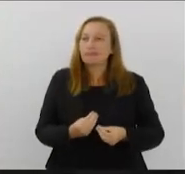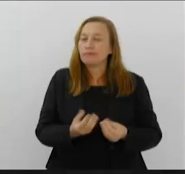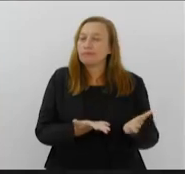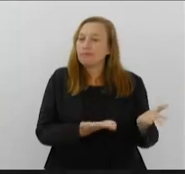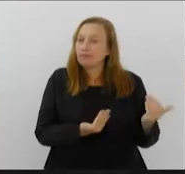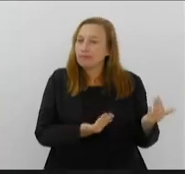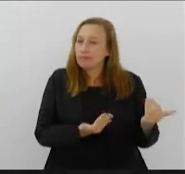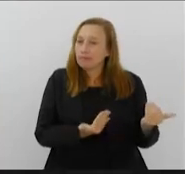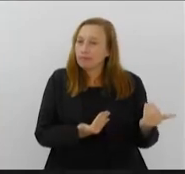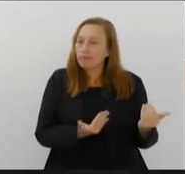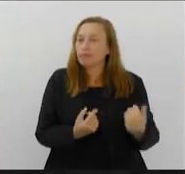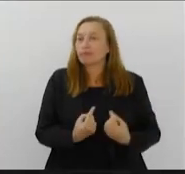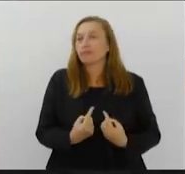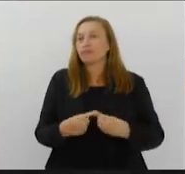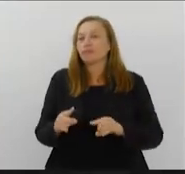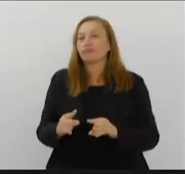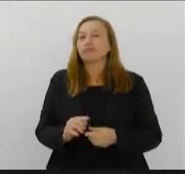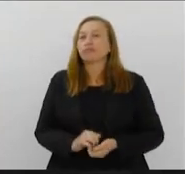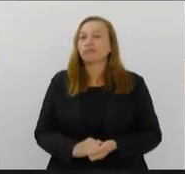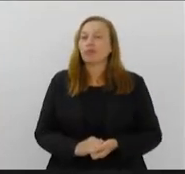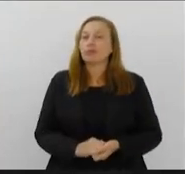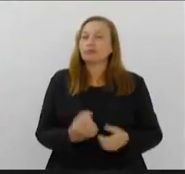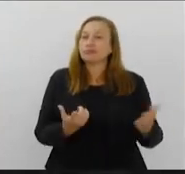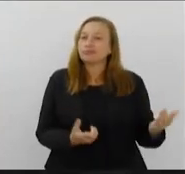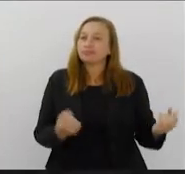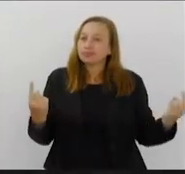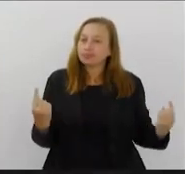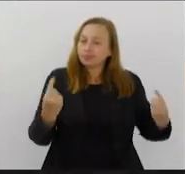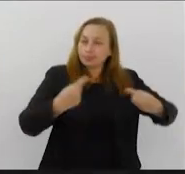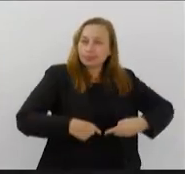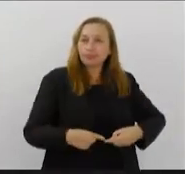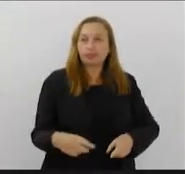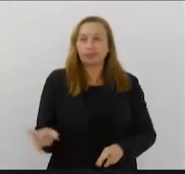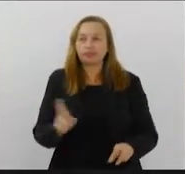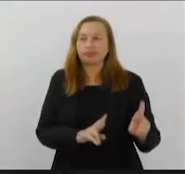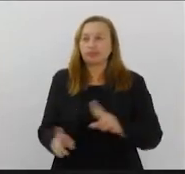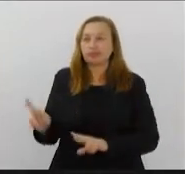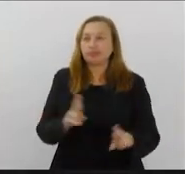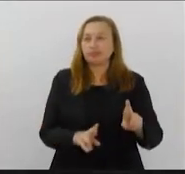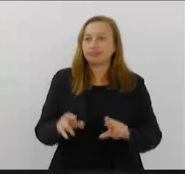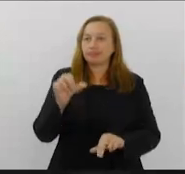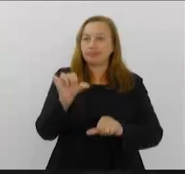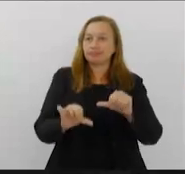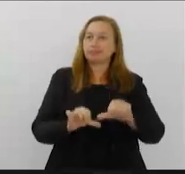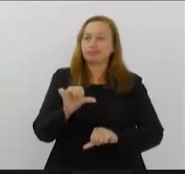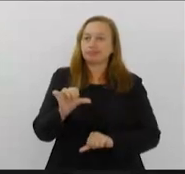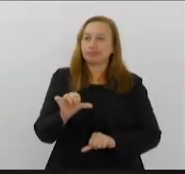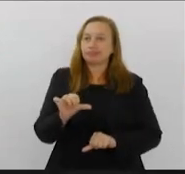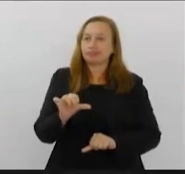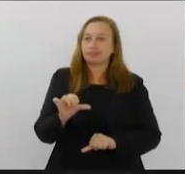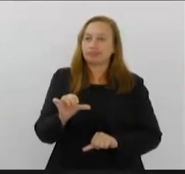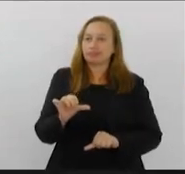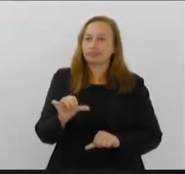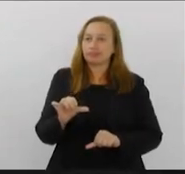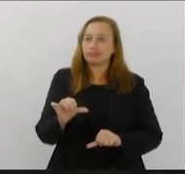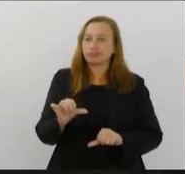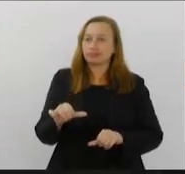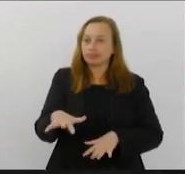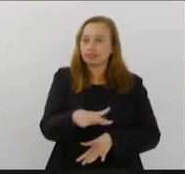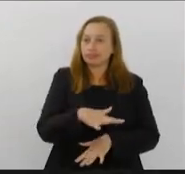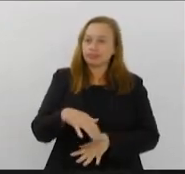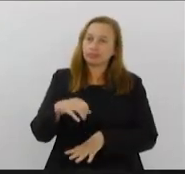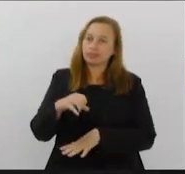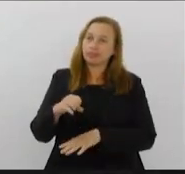juventude enfrenta desafios que se relacionam às mudanças do ambiente social de modo